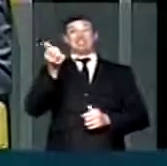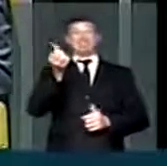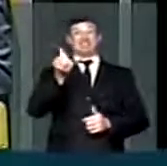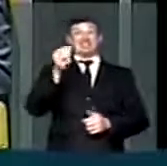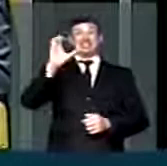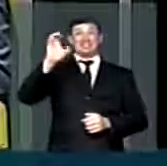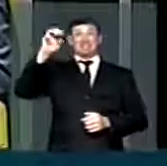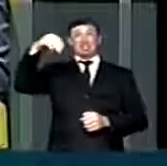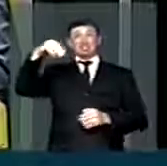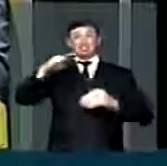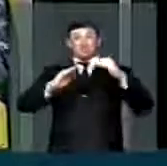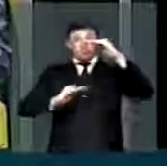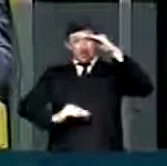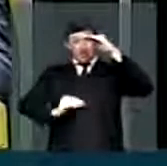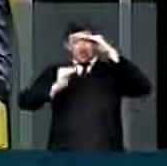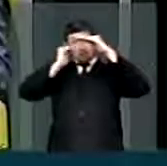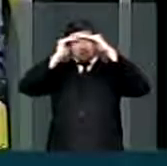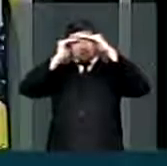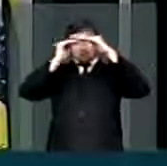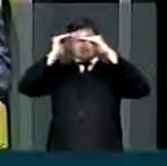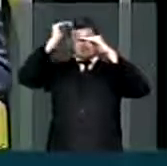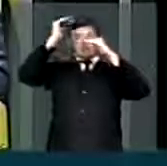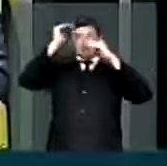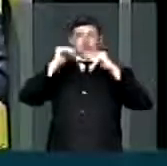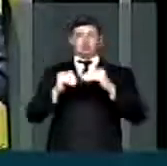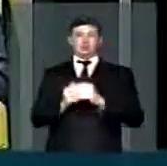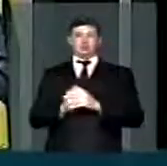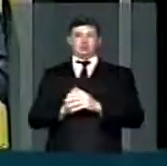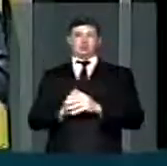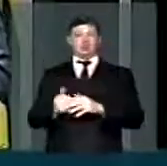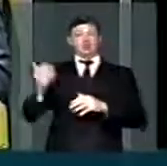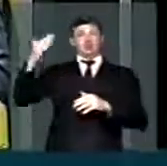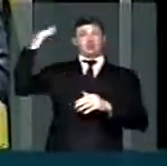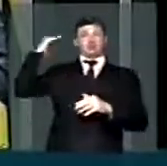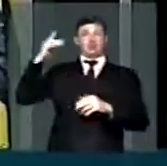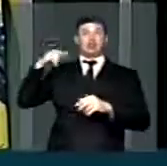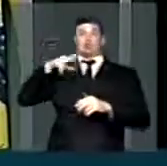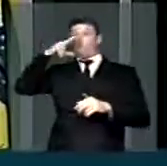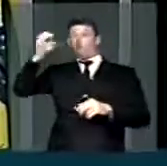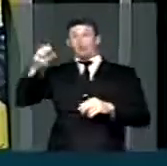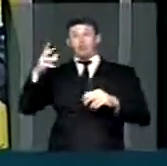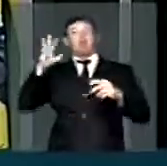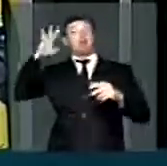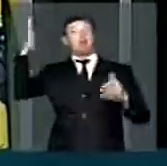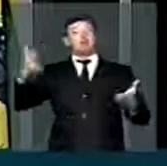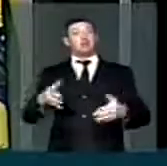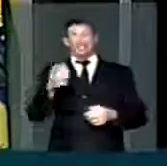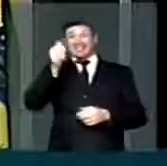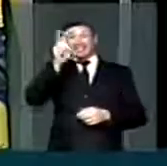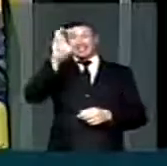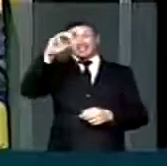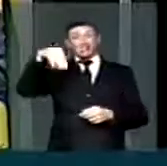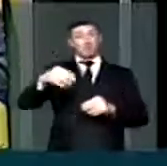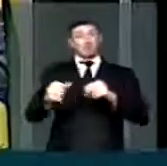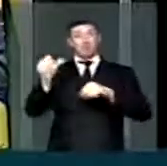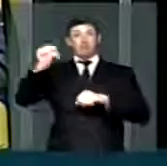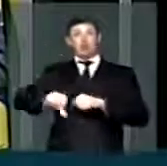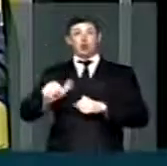acima daquela que eu presenciei, de 2 que presenciei que foram muito grandes. Estou presenciando agora esta